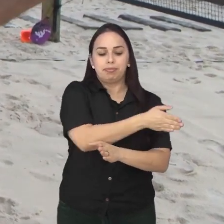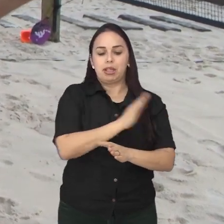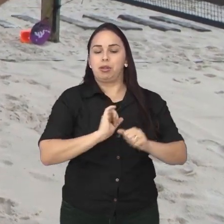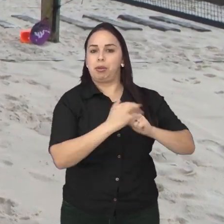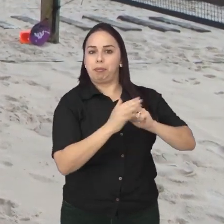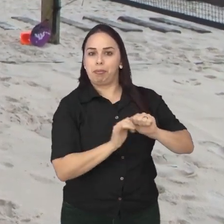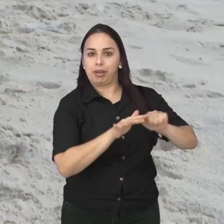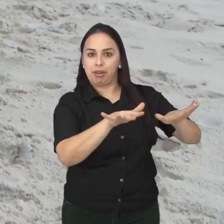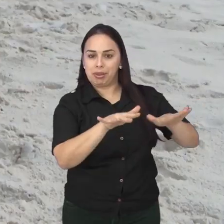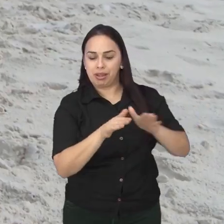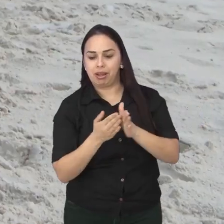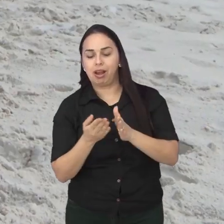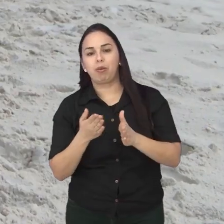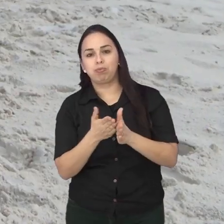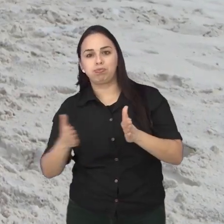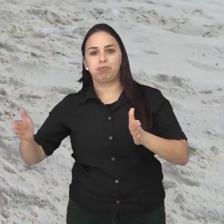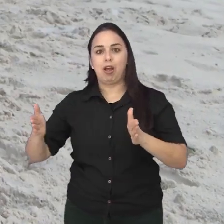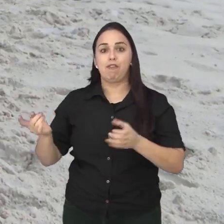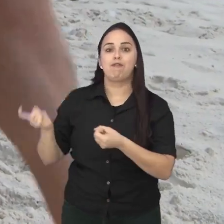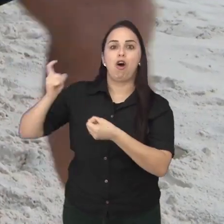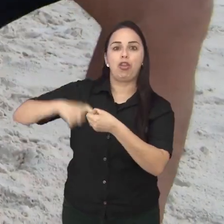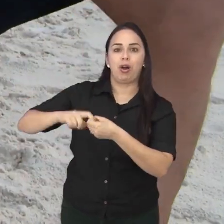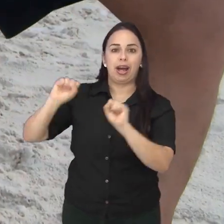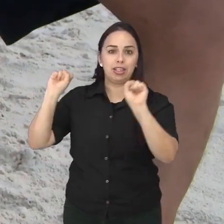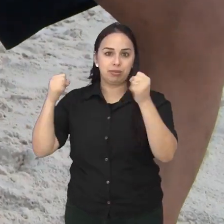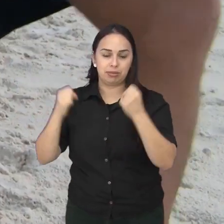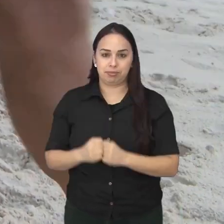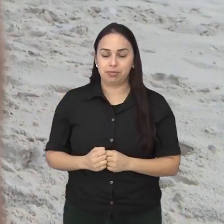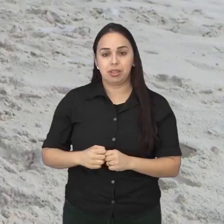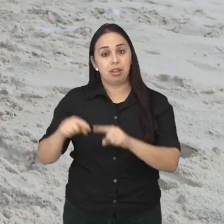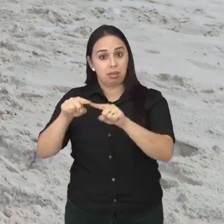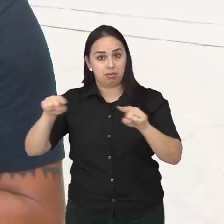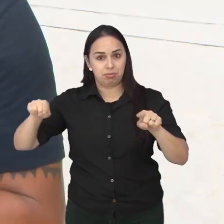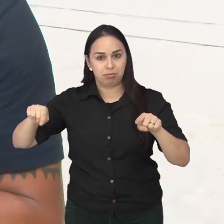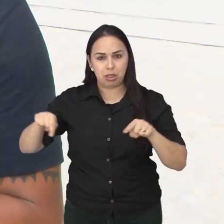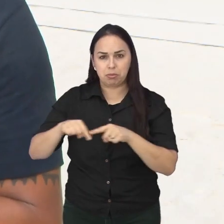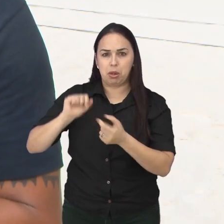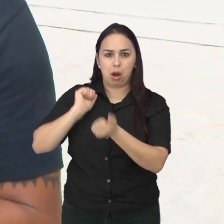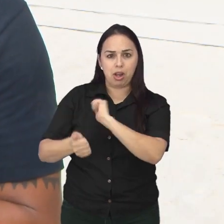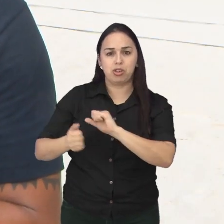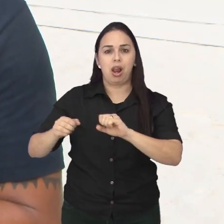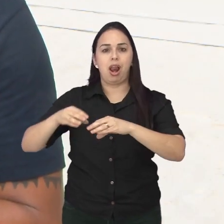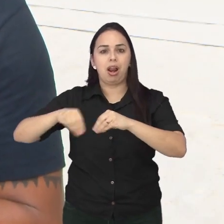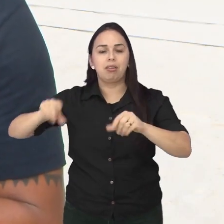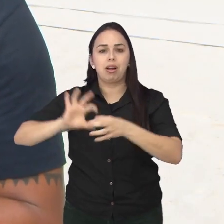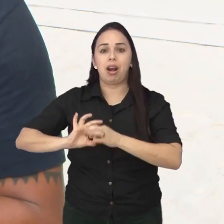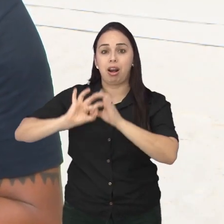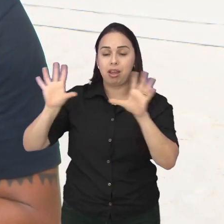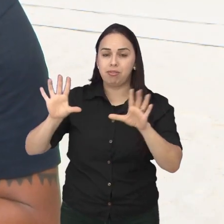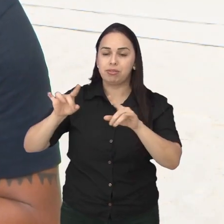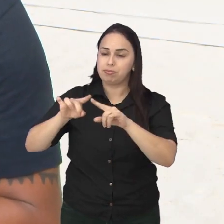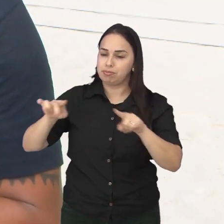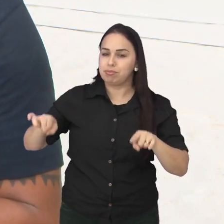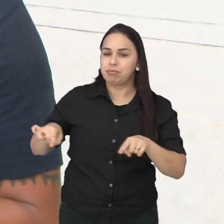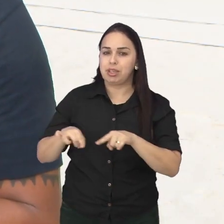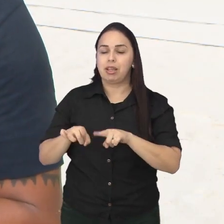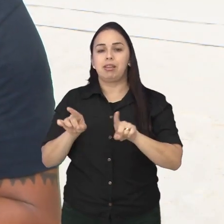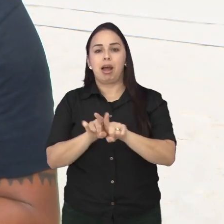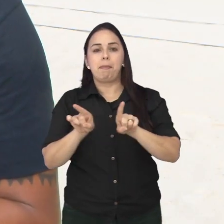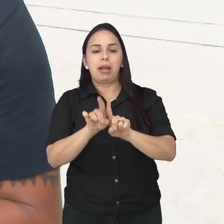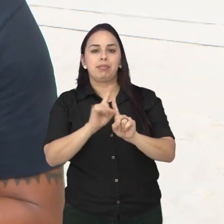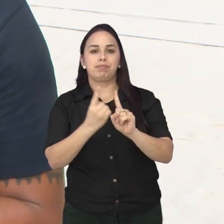com o retorno das atividades após o período mais crítico da pandemia. Por conta de ser um esporte ao ar livre, num